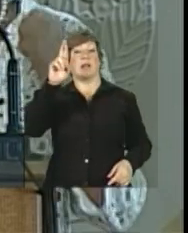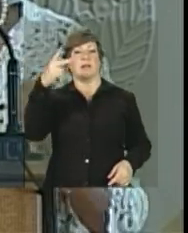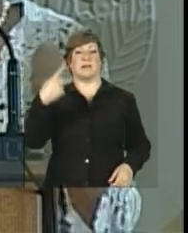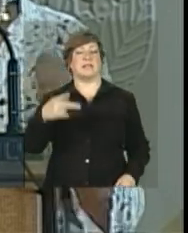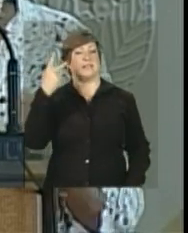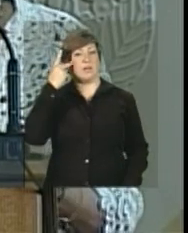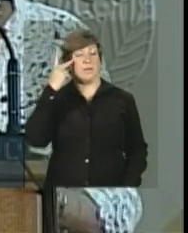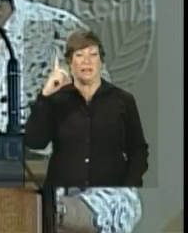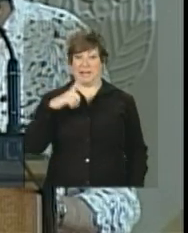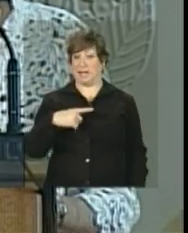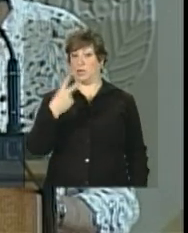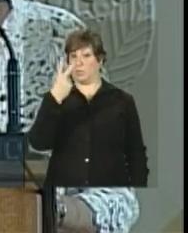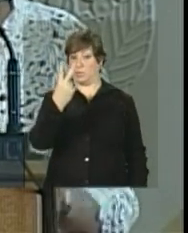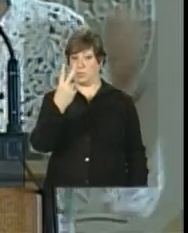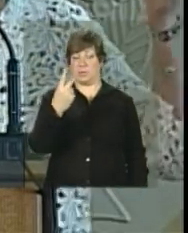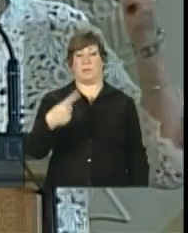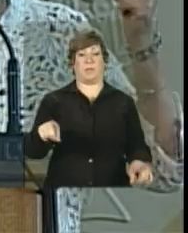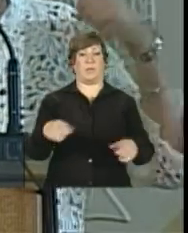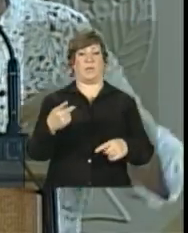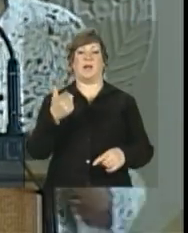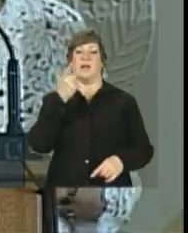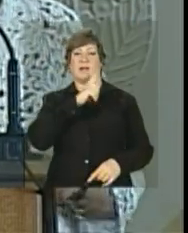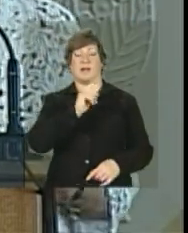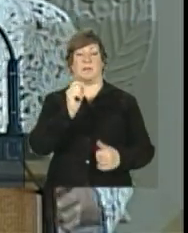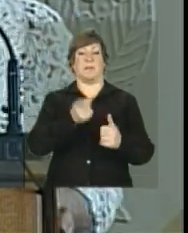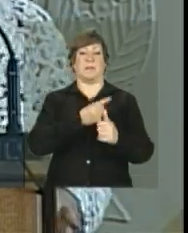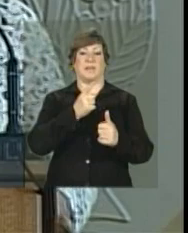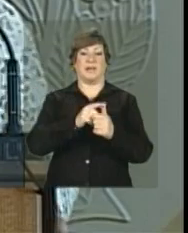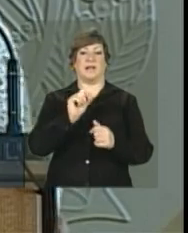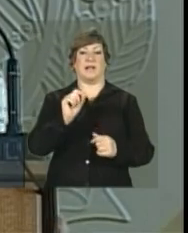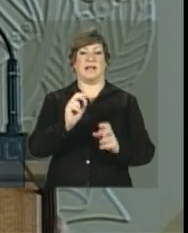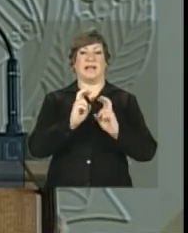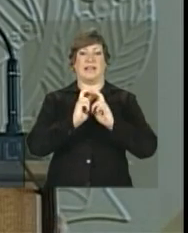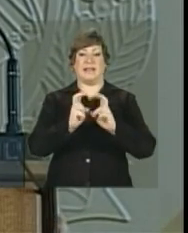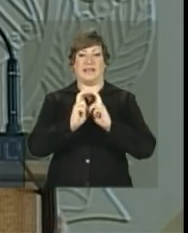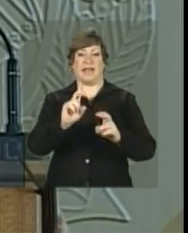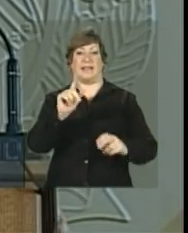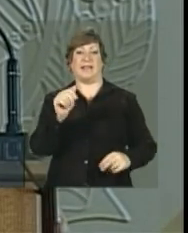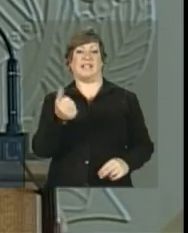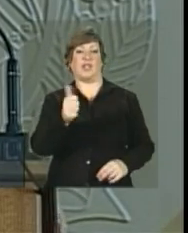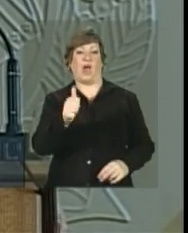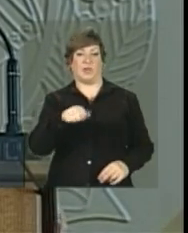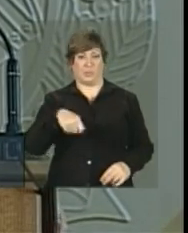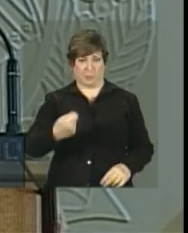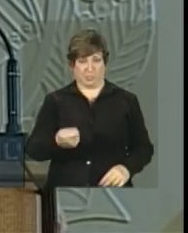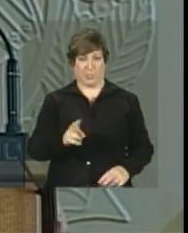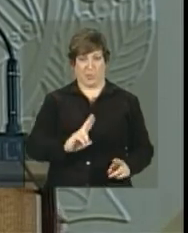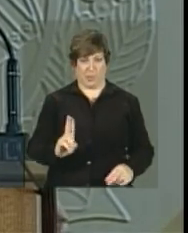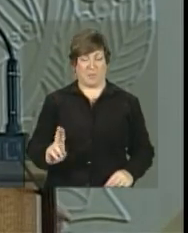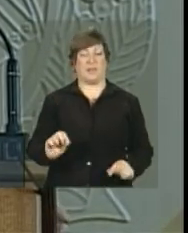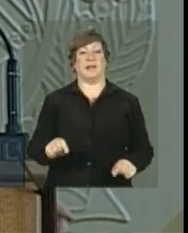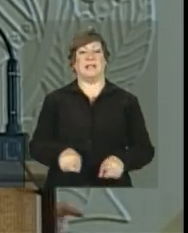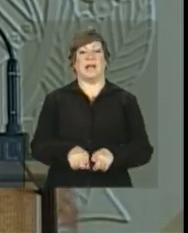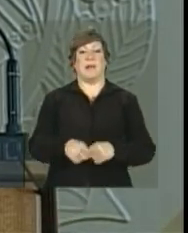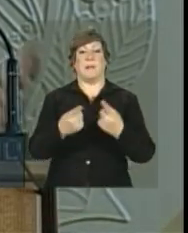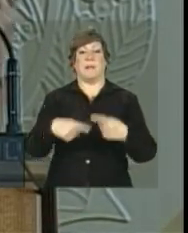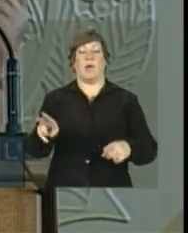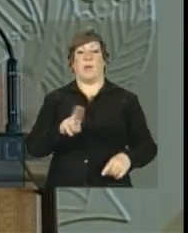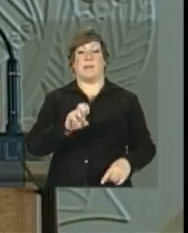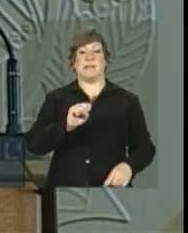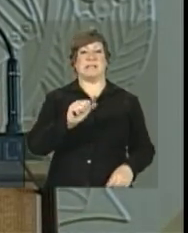Duas músicas ganharam. A primeira, Trem das Onze, e a segunda música vencedora foi